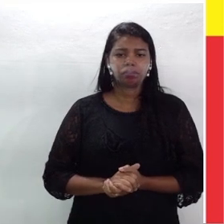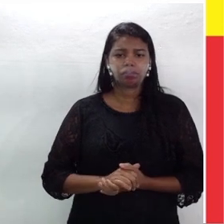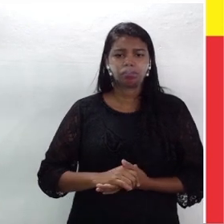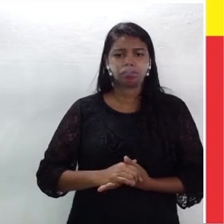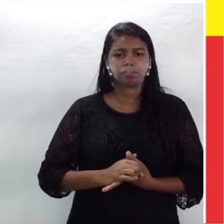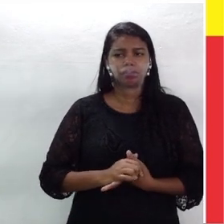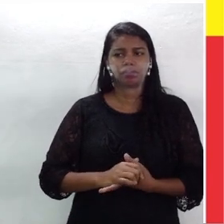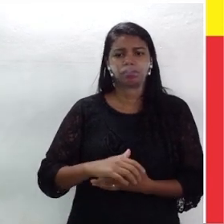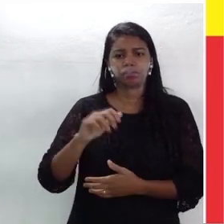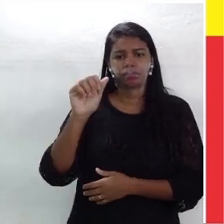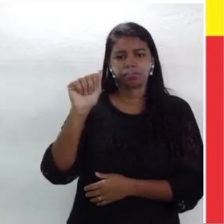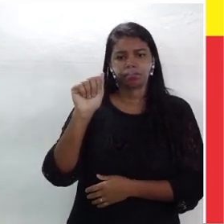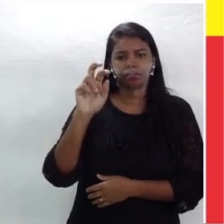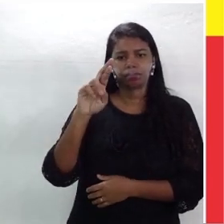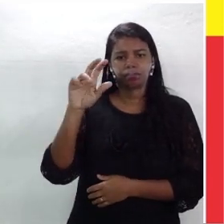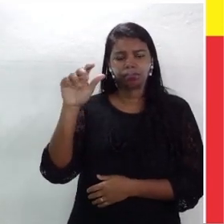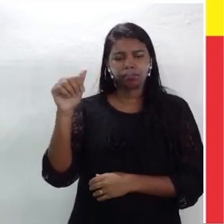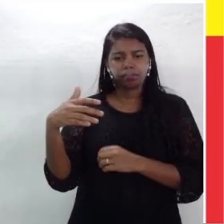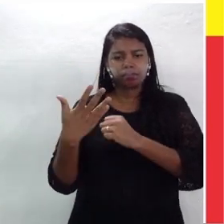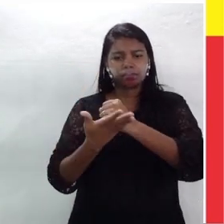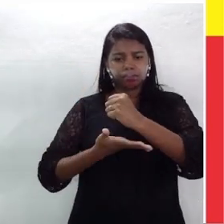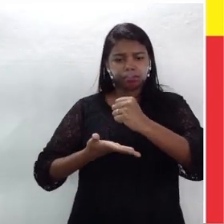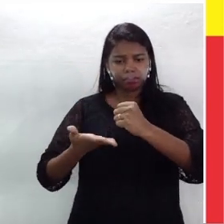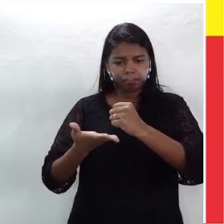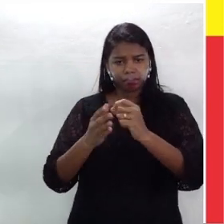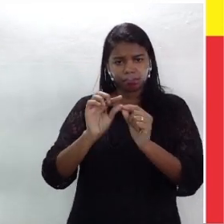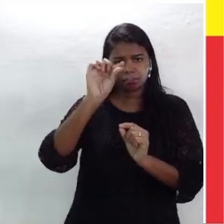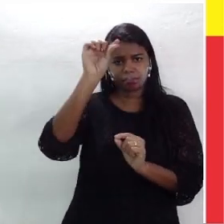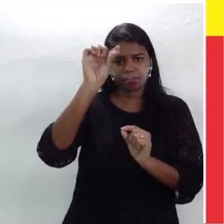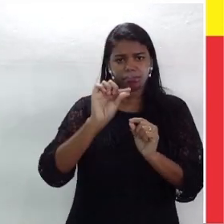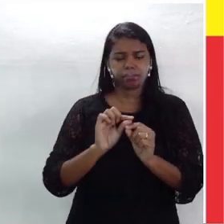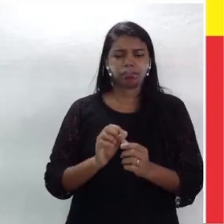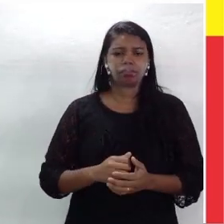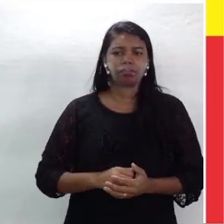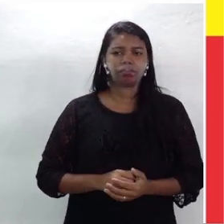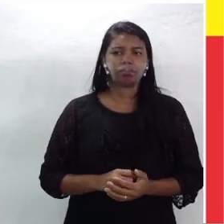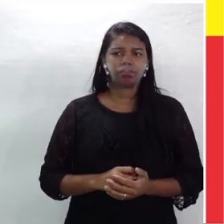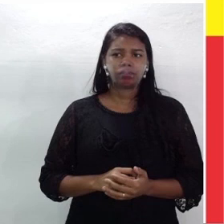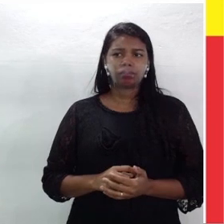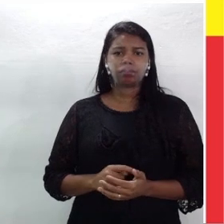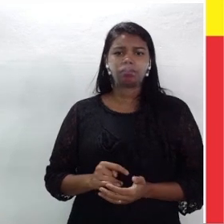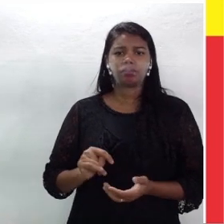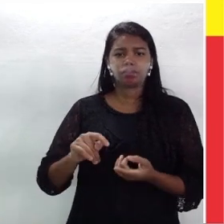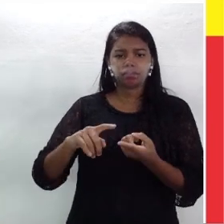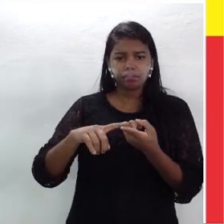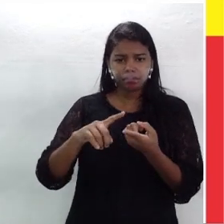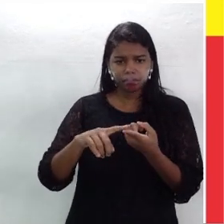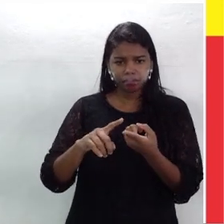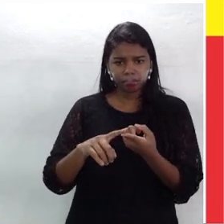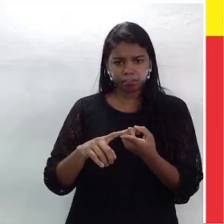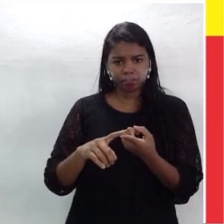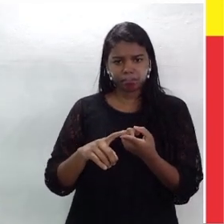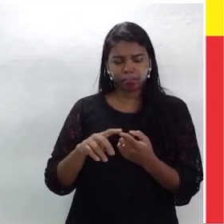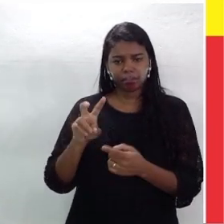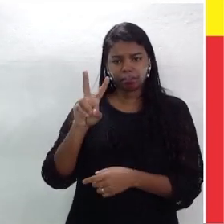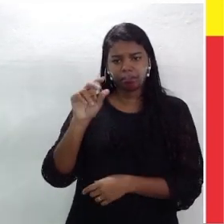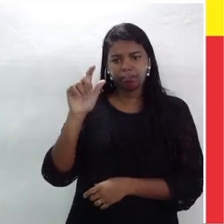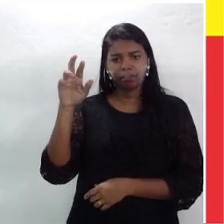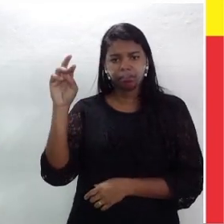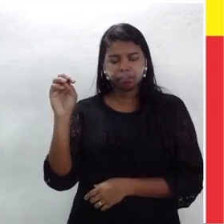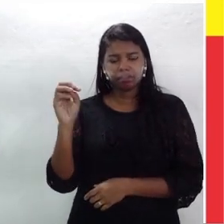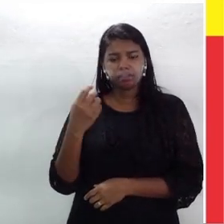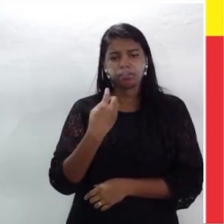Então, a área da base pela altura, que também pode ser o valor de cada